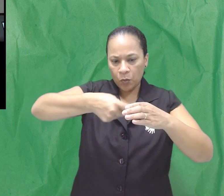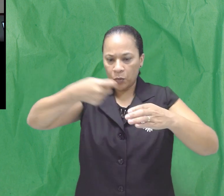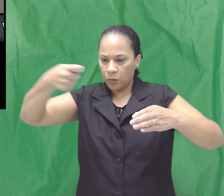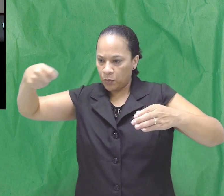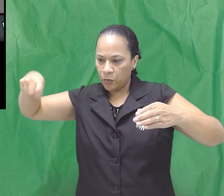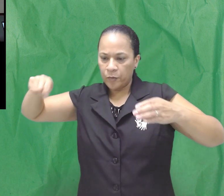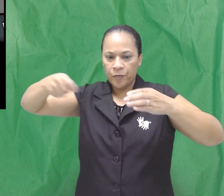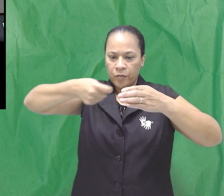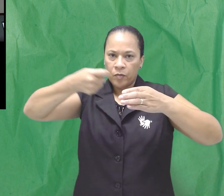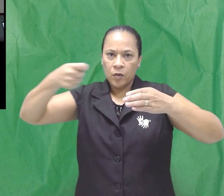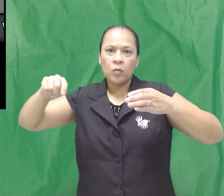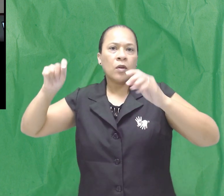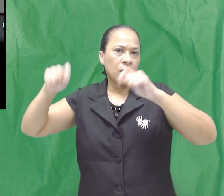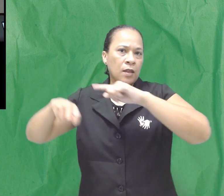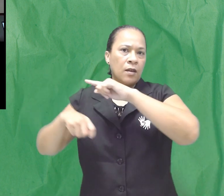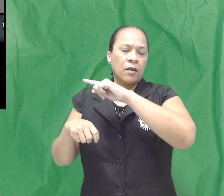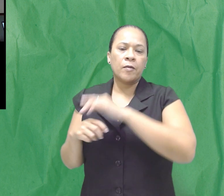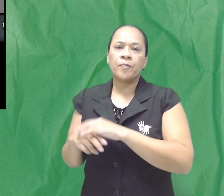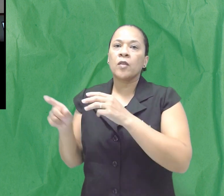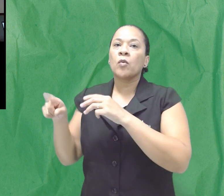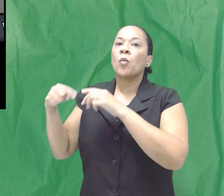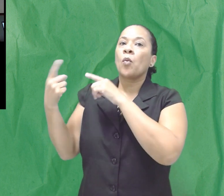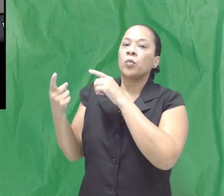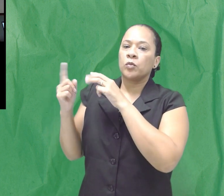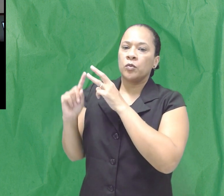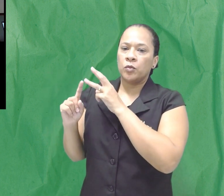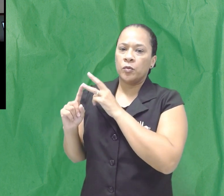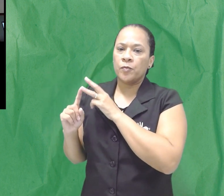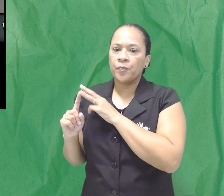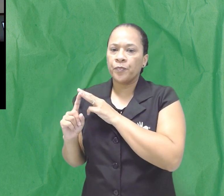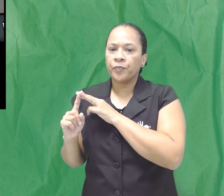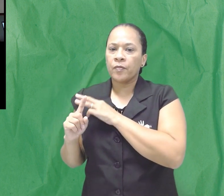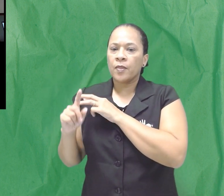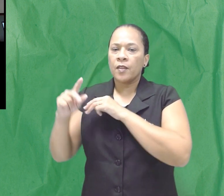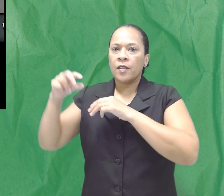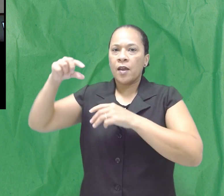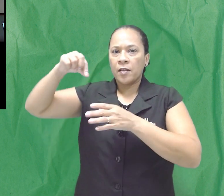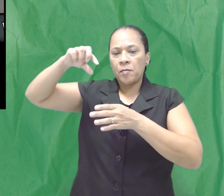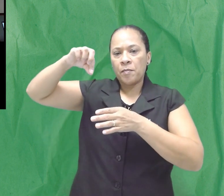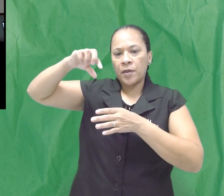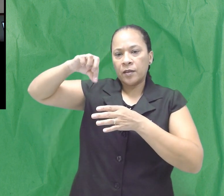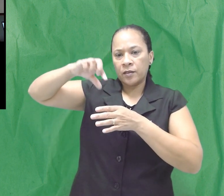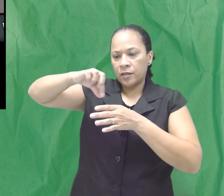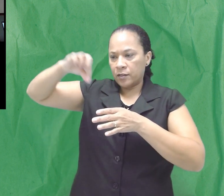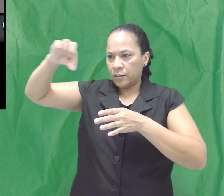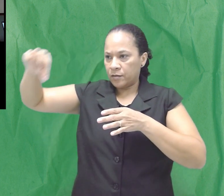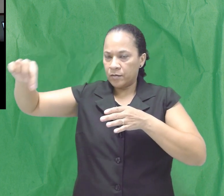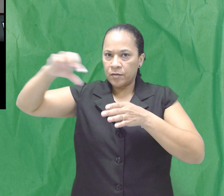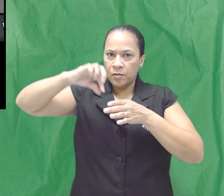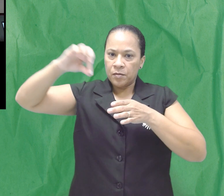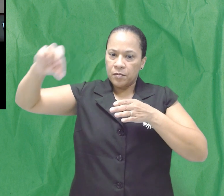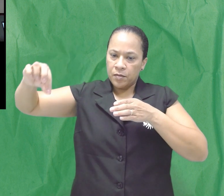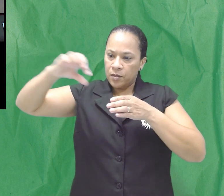de armazenamento. Temos também as pinças, né, que são utilizadas para